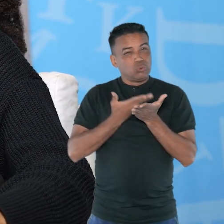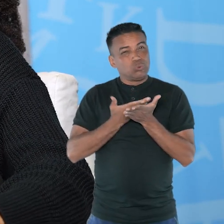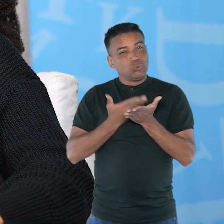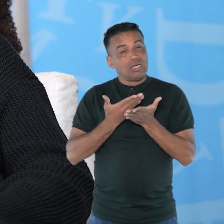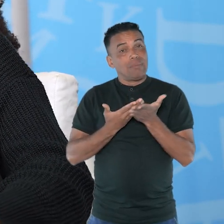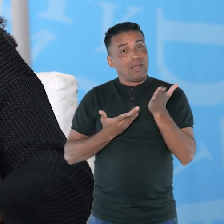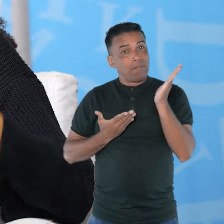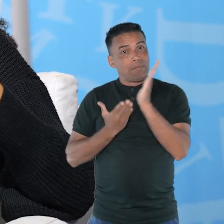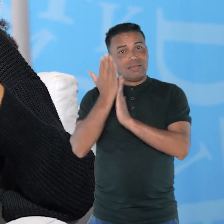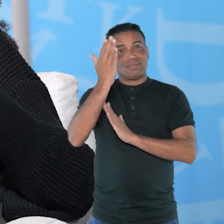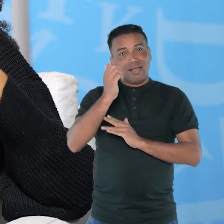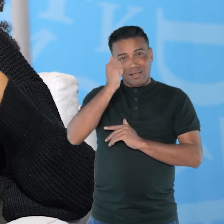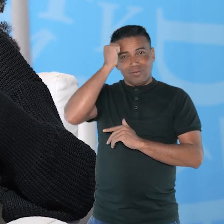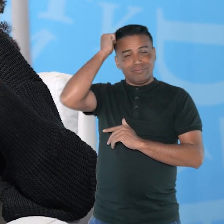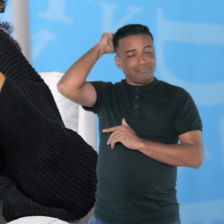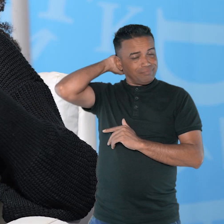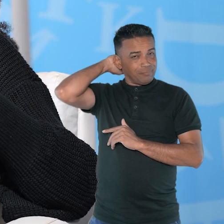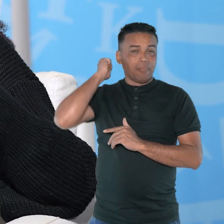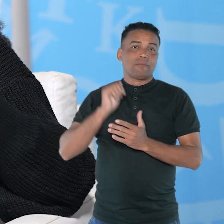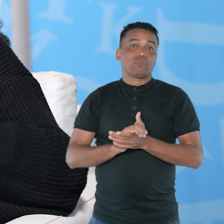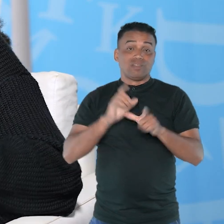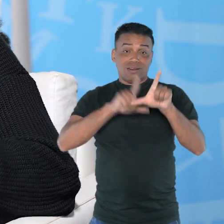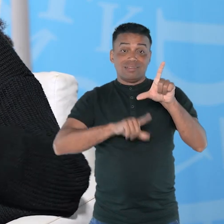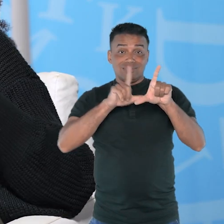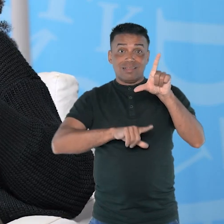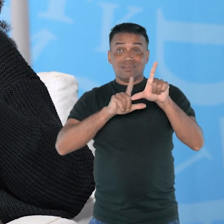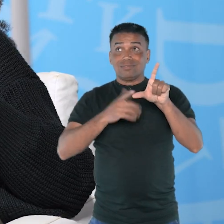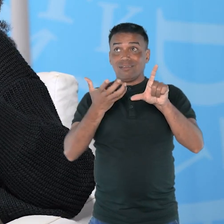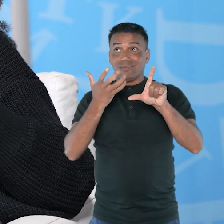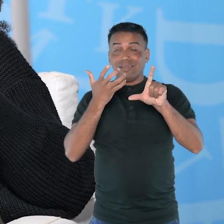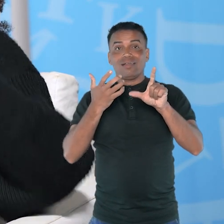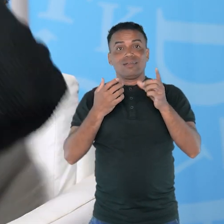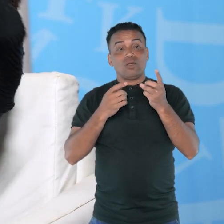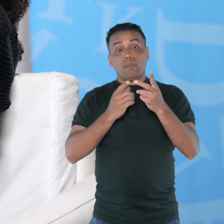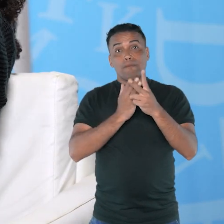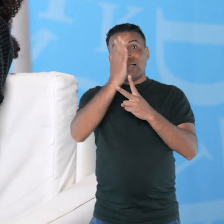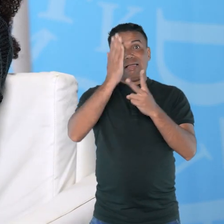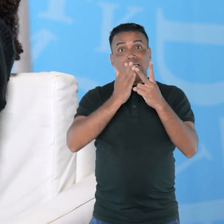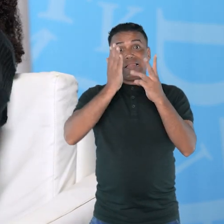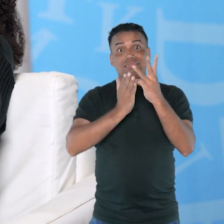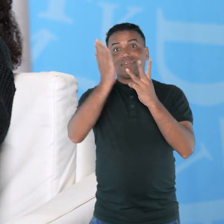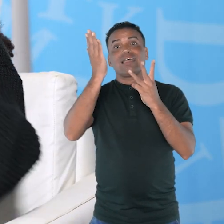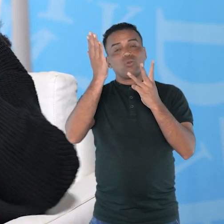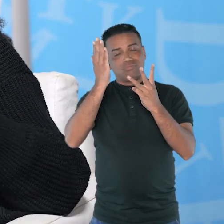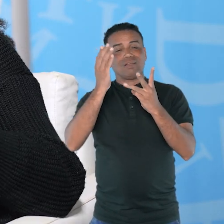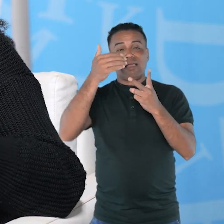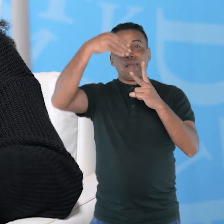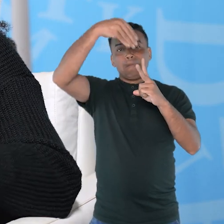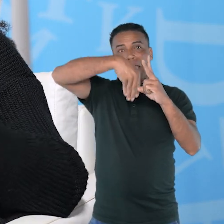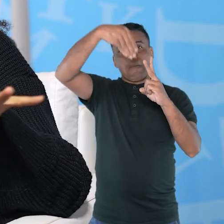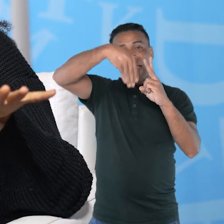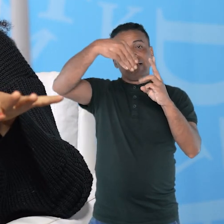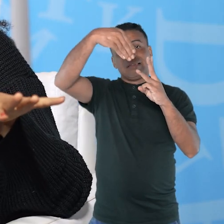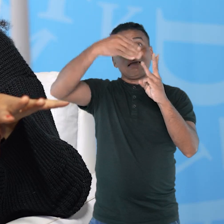passar no vestibular. E aí, queria fazer letras, e aí no 3º vestibular, meu pai falou assim, já